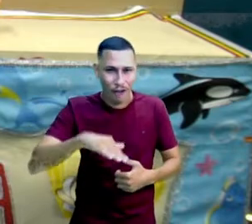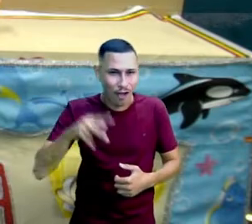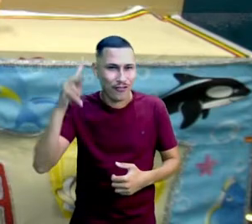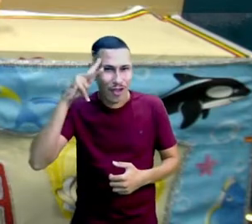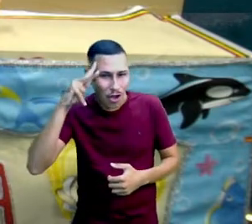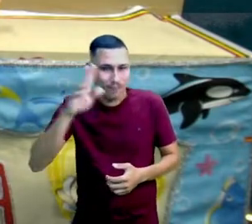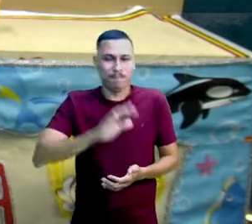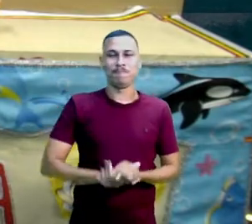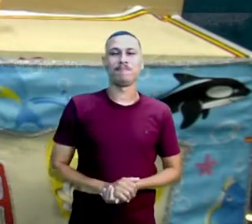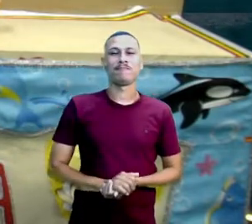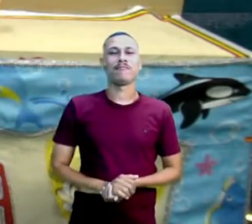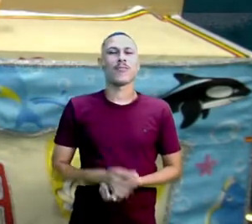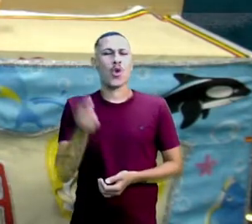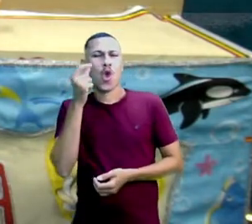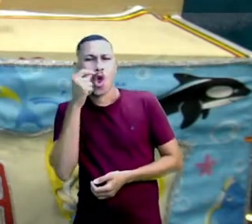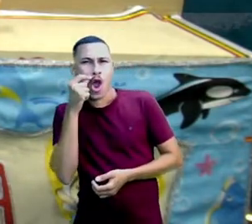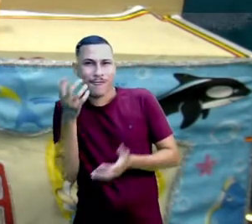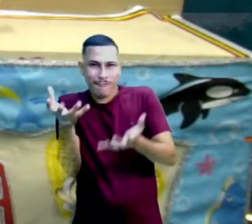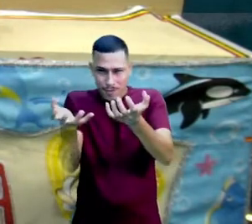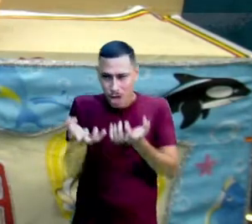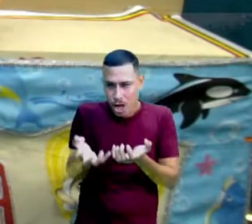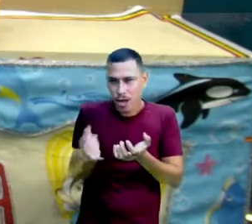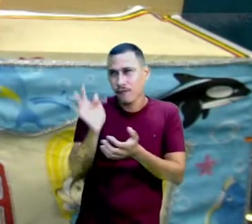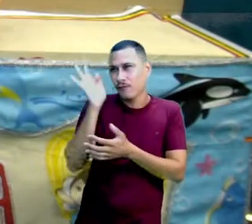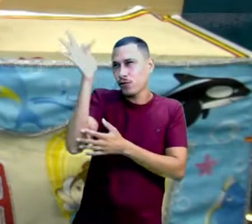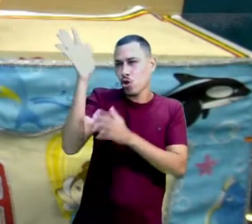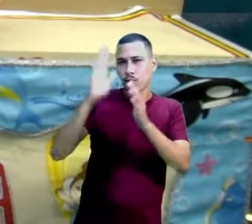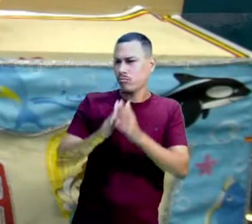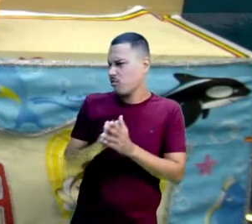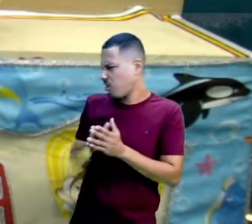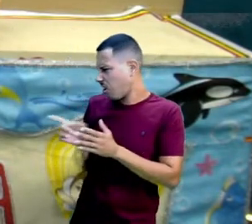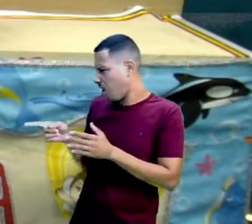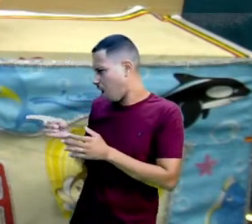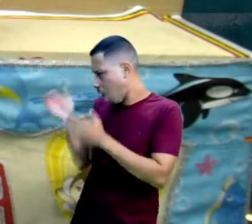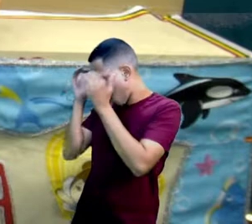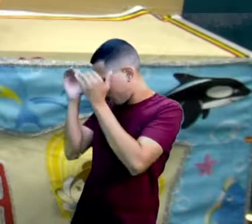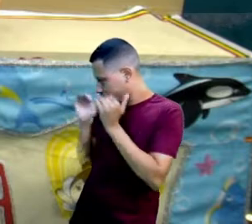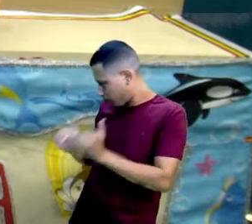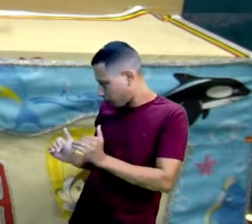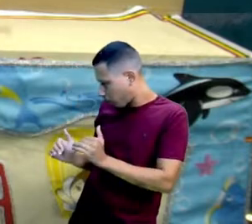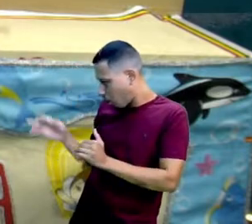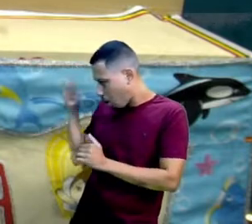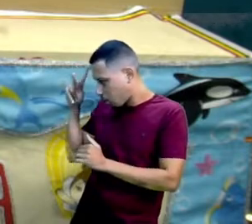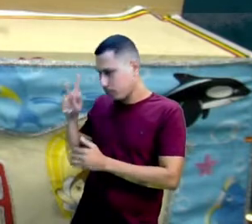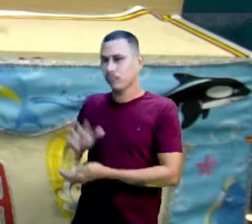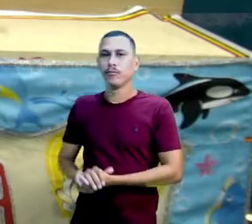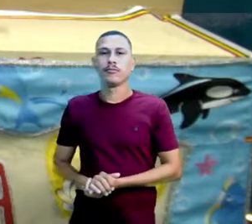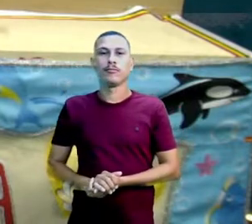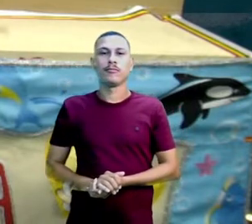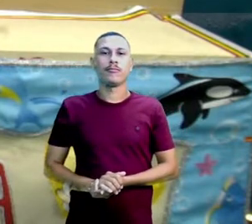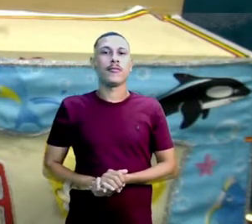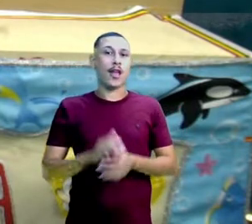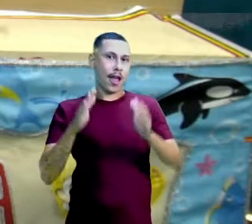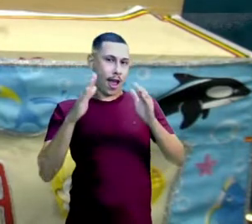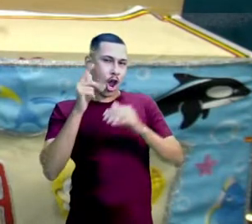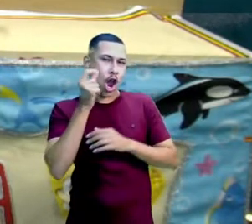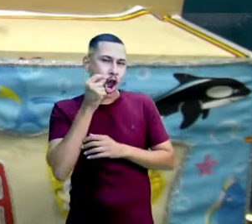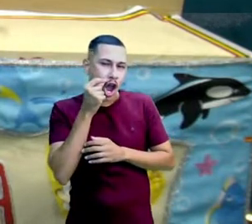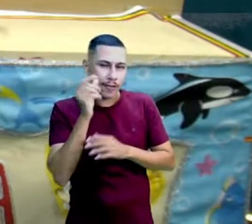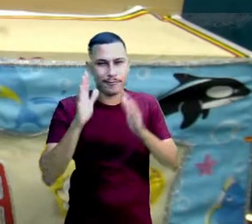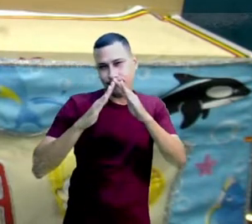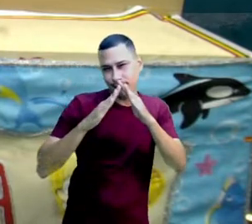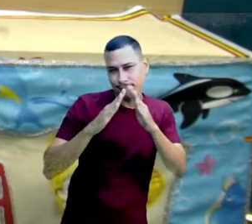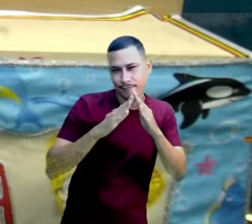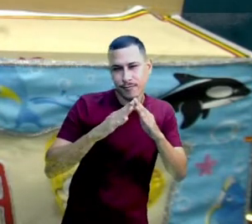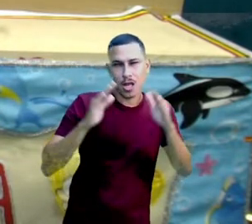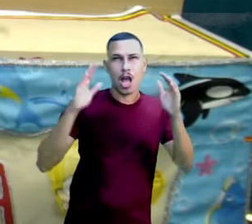O ratinho queria morar em uma mansão. Leiturinha tá prestando atenção na história. Pronto. Em uma mansão.